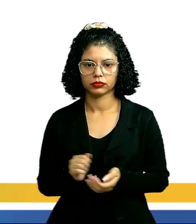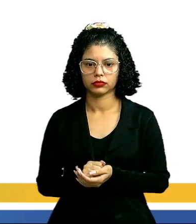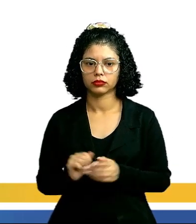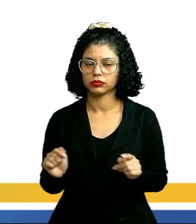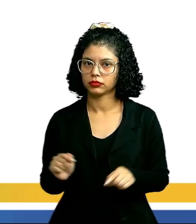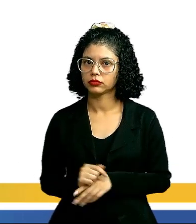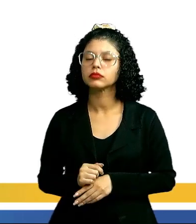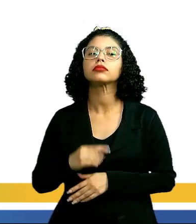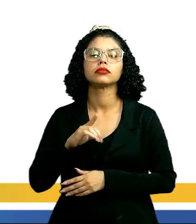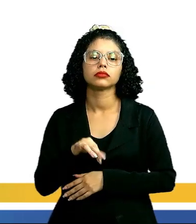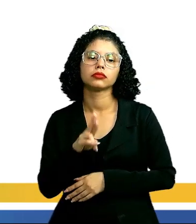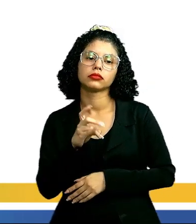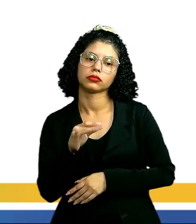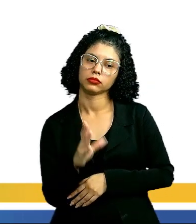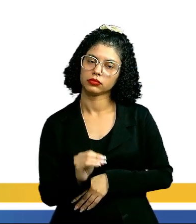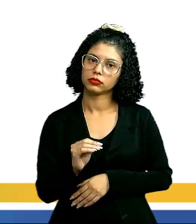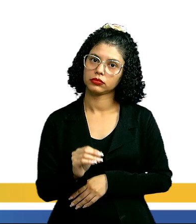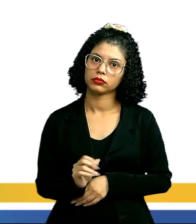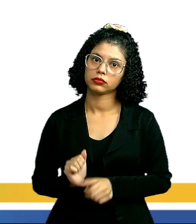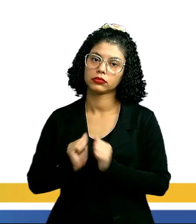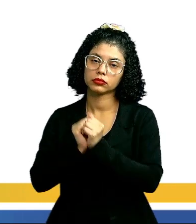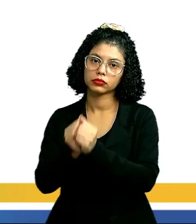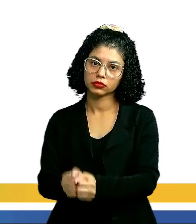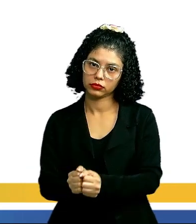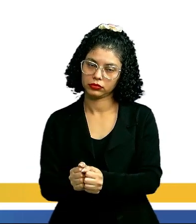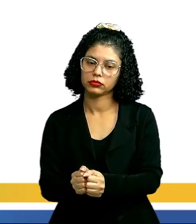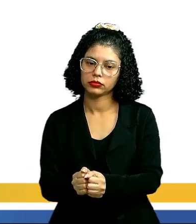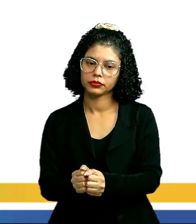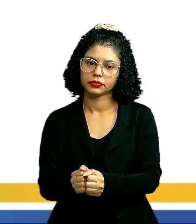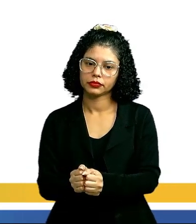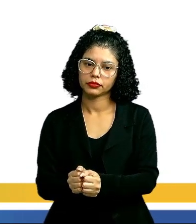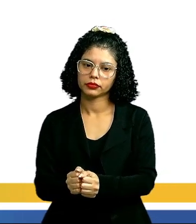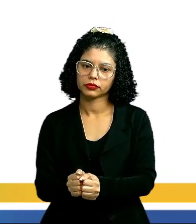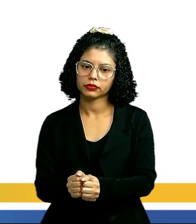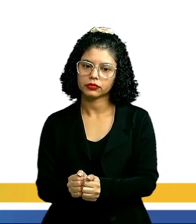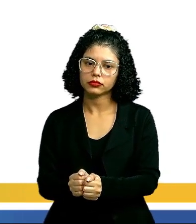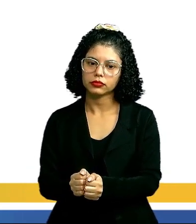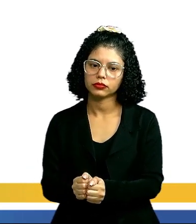corpo. Os anexos embrionários, eles estavam lá junto,